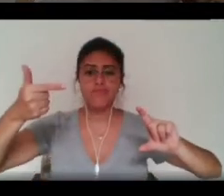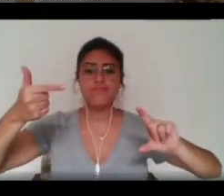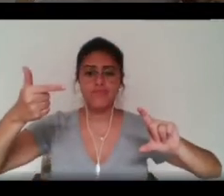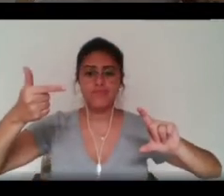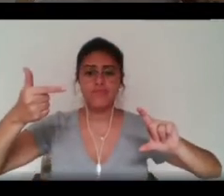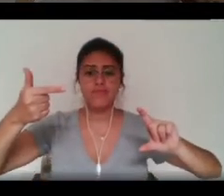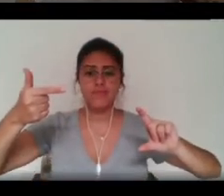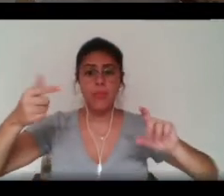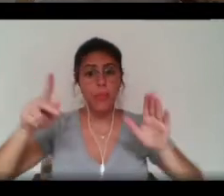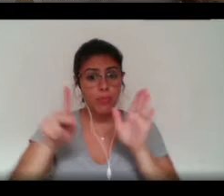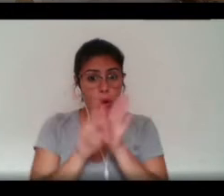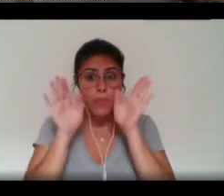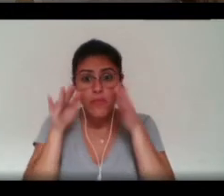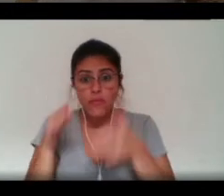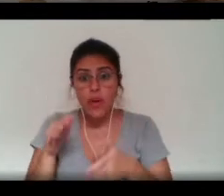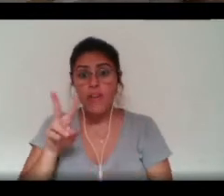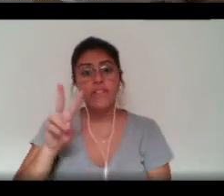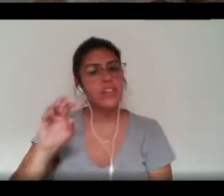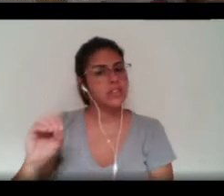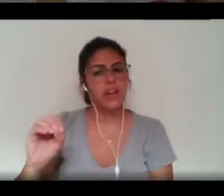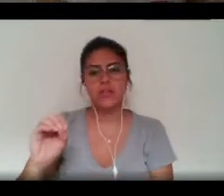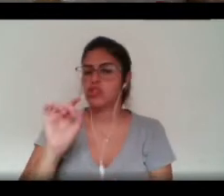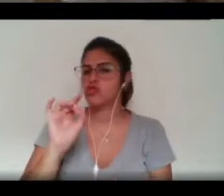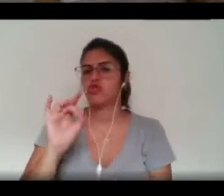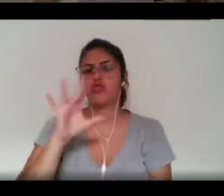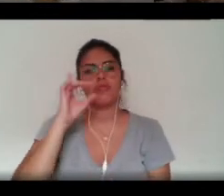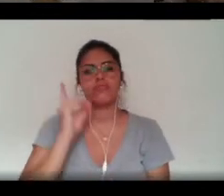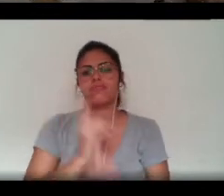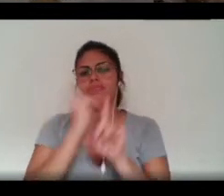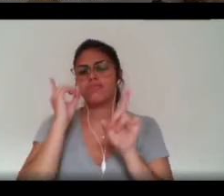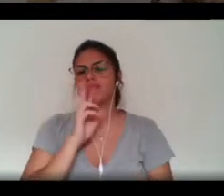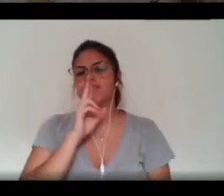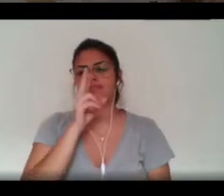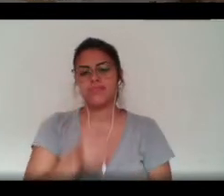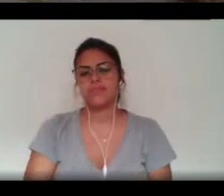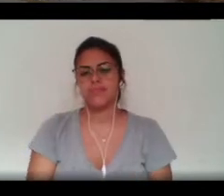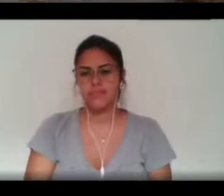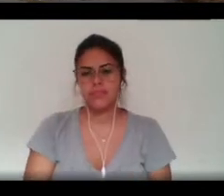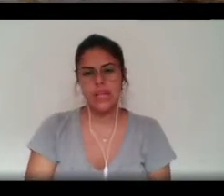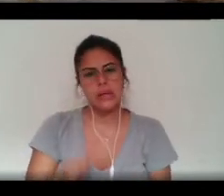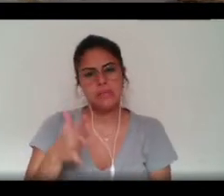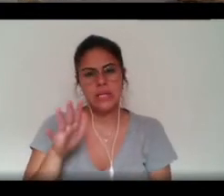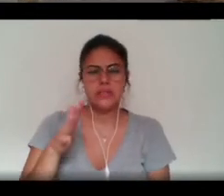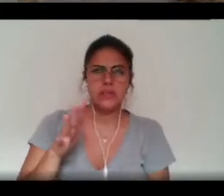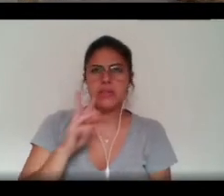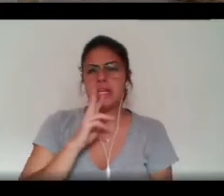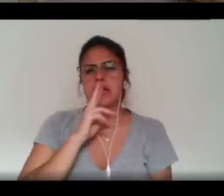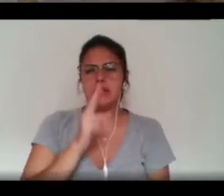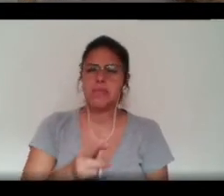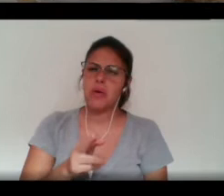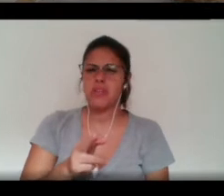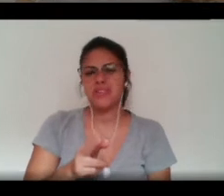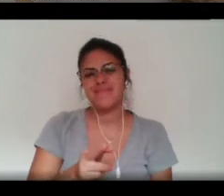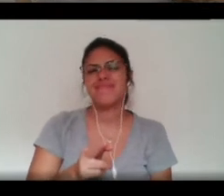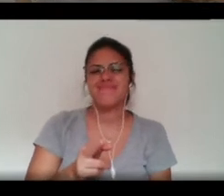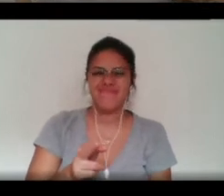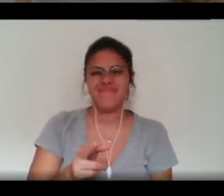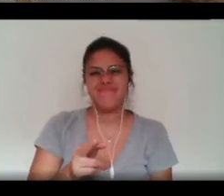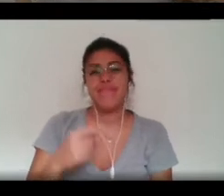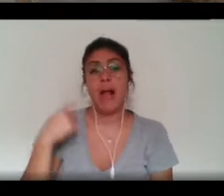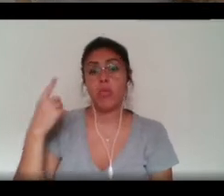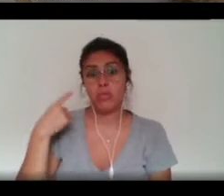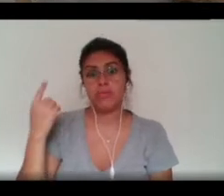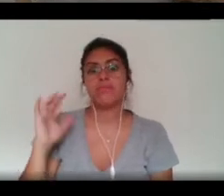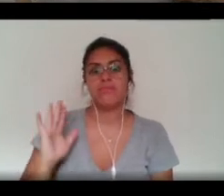para V0. E aí é só resolver, né? E vai ficar alguma coisa maluca